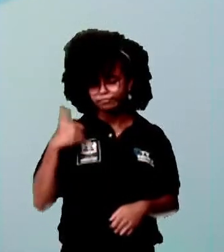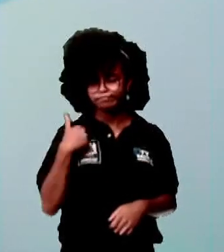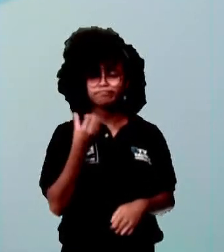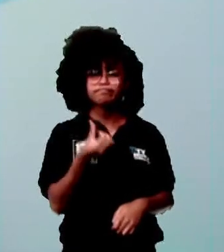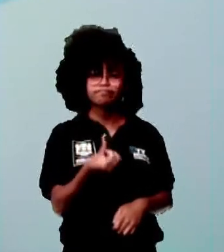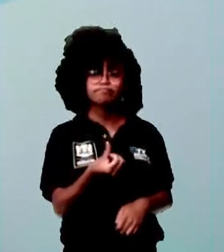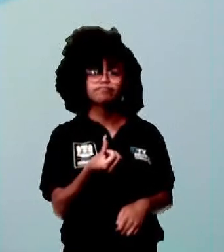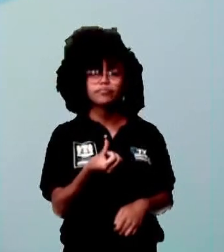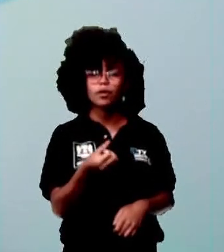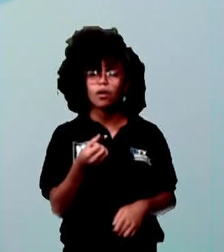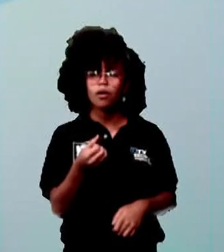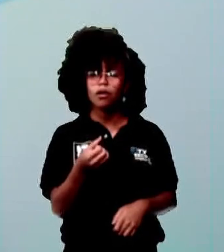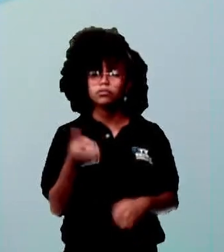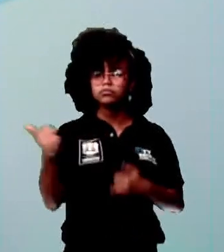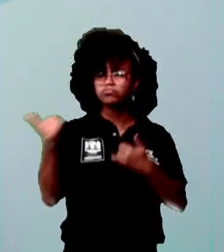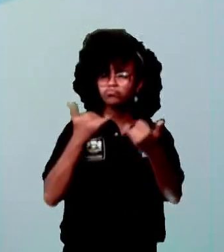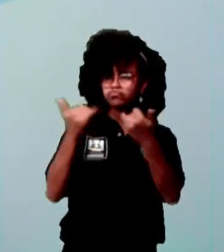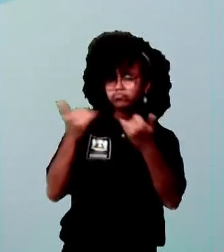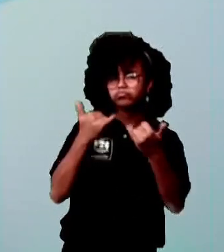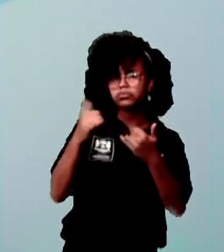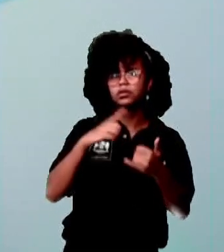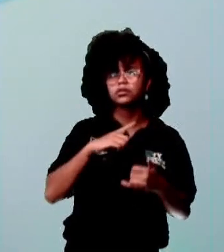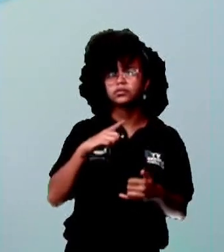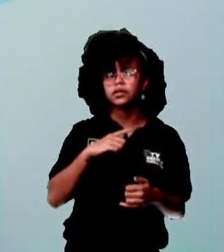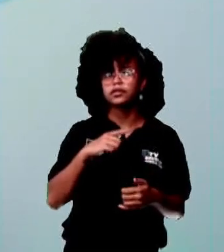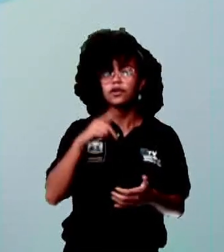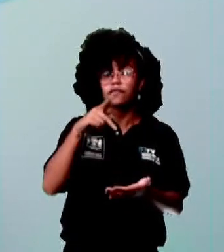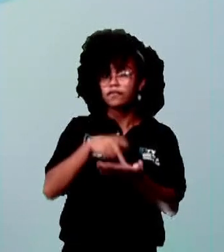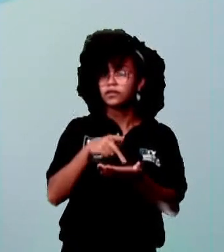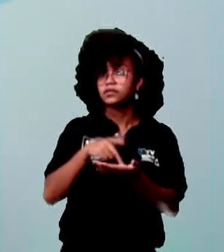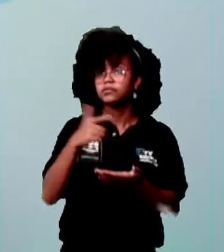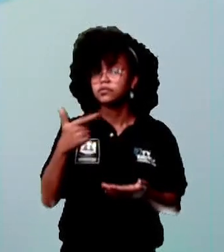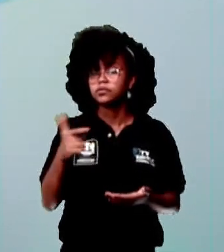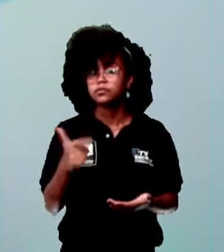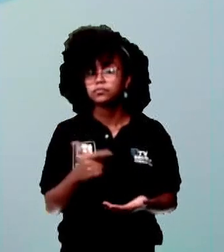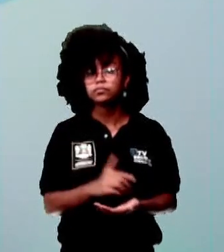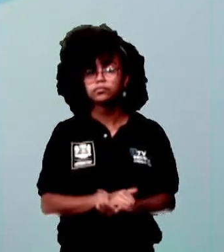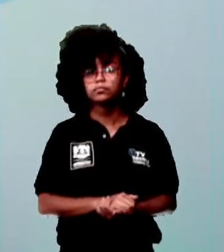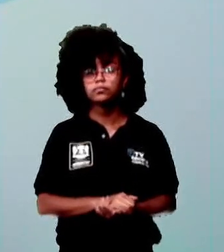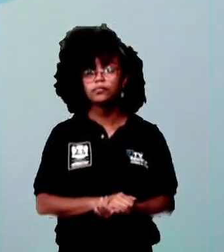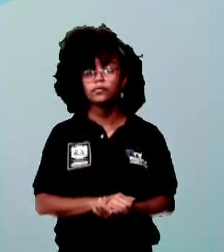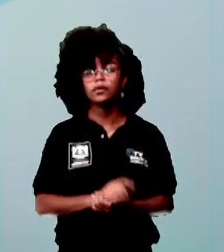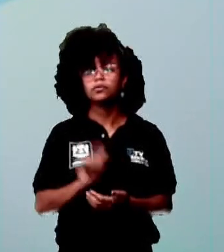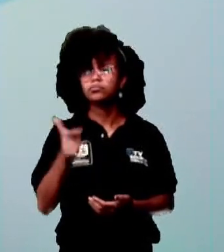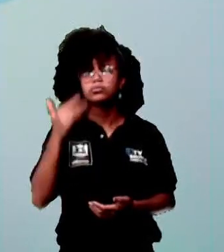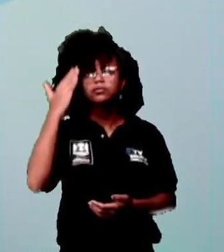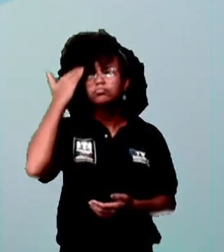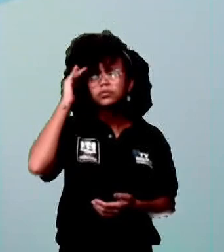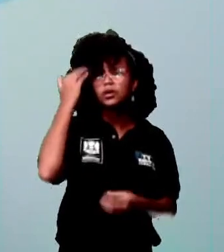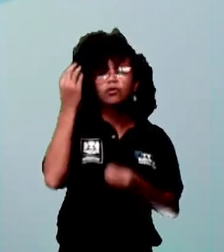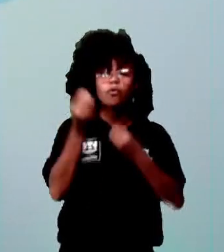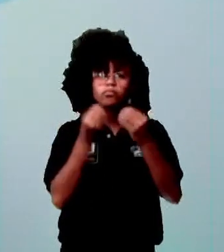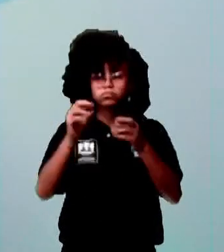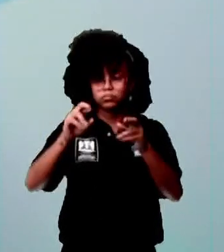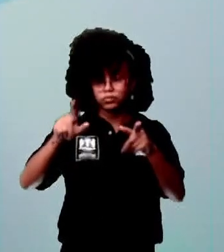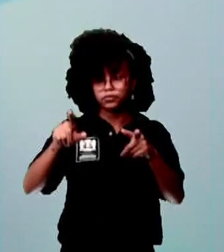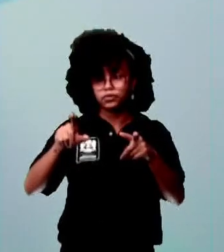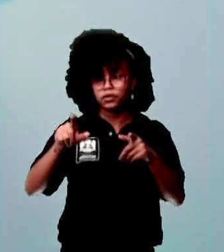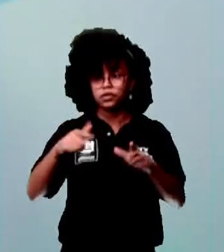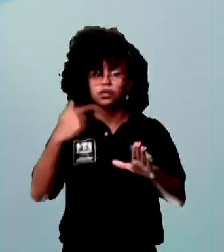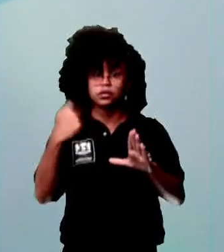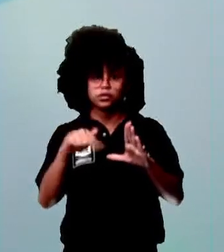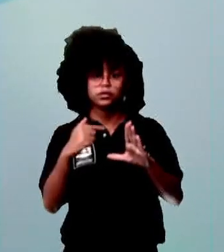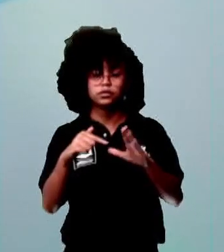que está recebendo as informações de maneira literal, sem entender, assim, sem diferenciar de